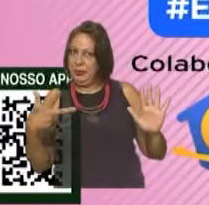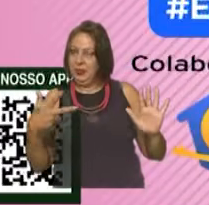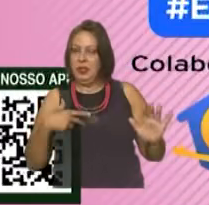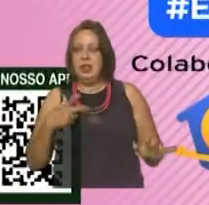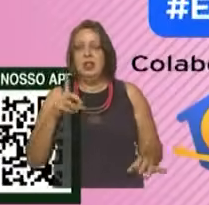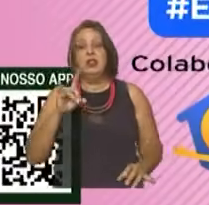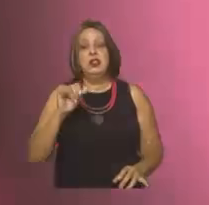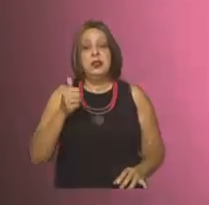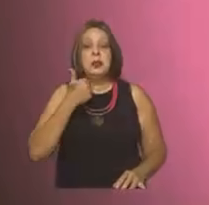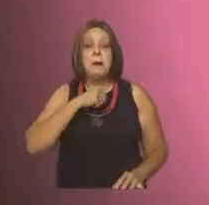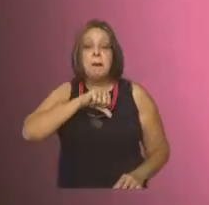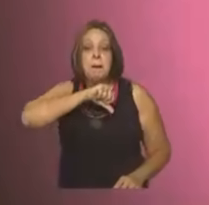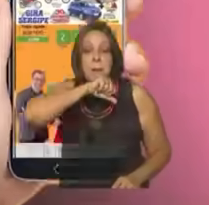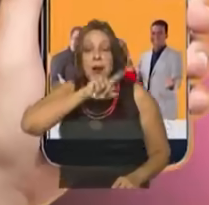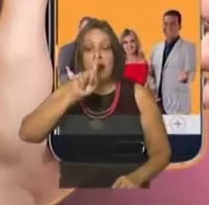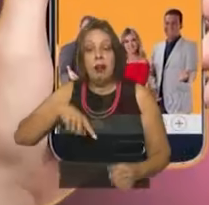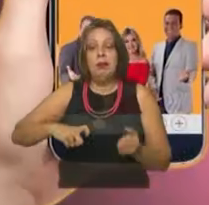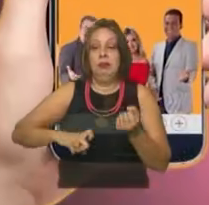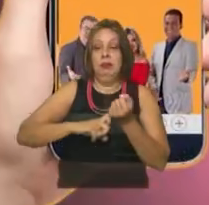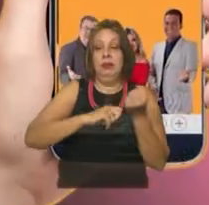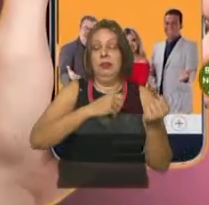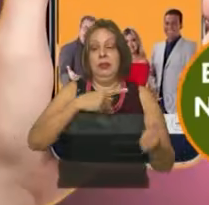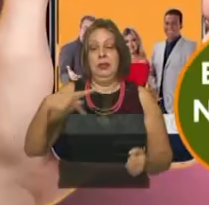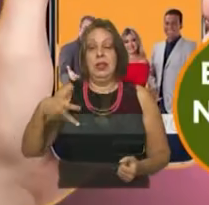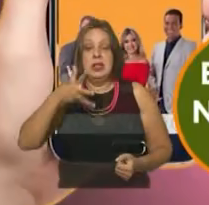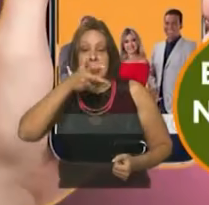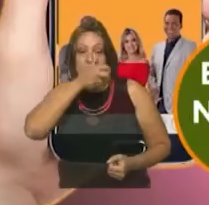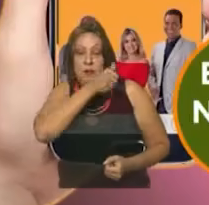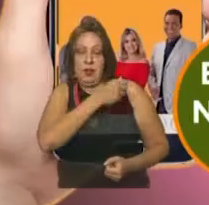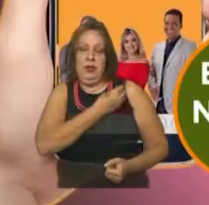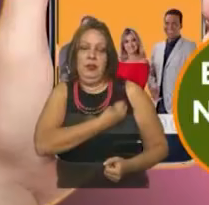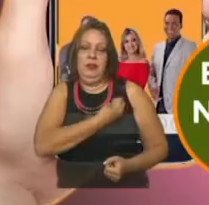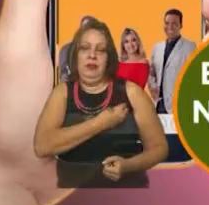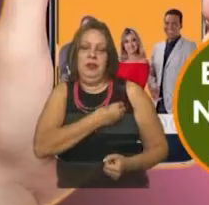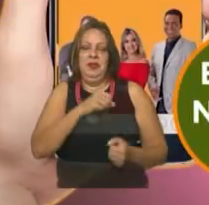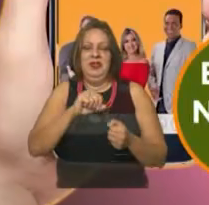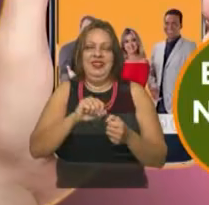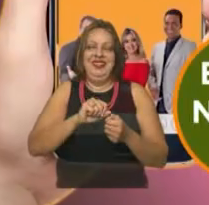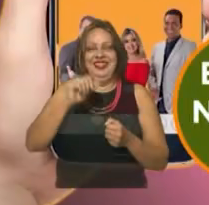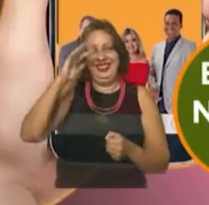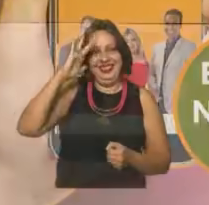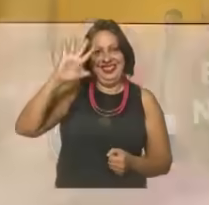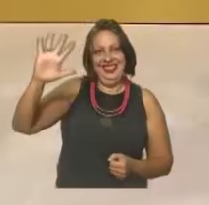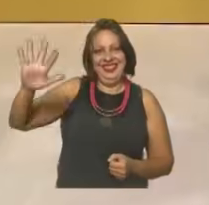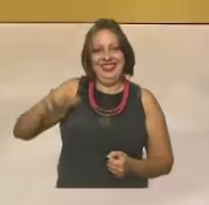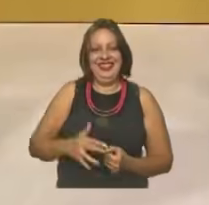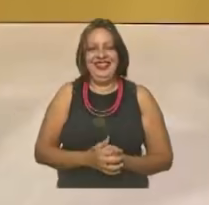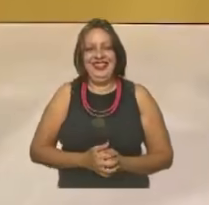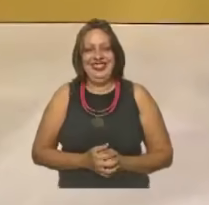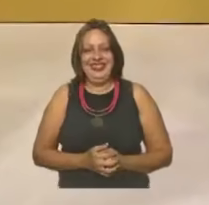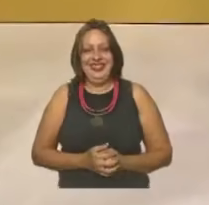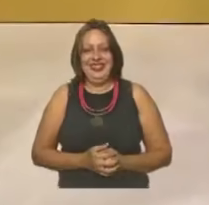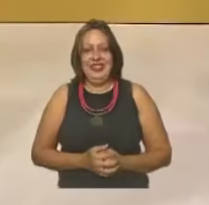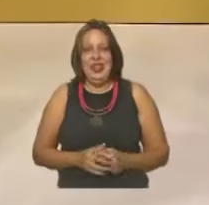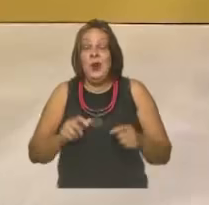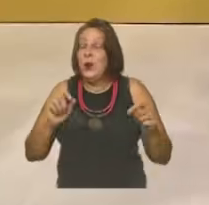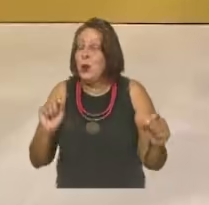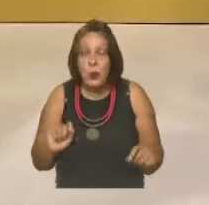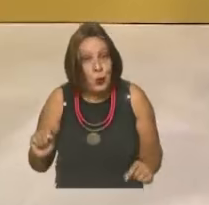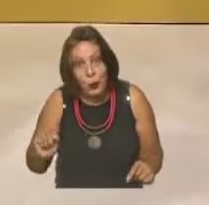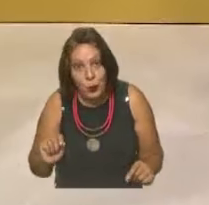das Mães é com o Caju Cap, salvando vidas e realizando sonhos. Que é isso!